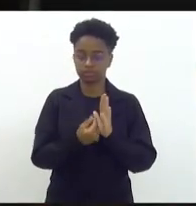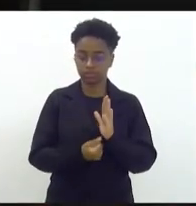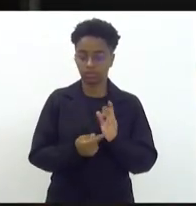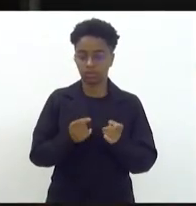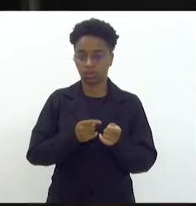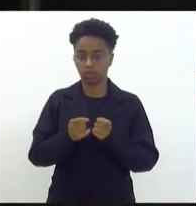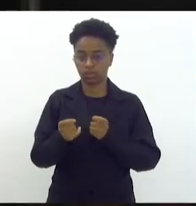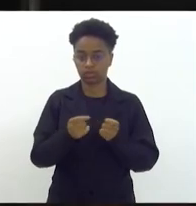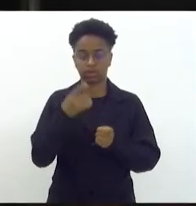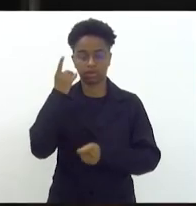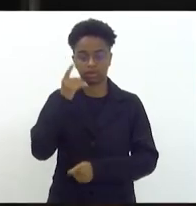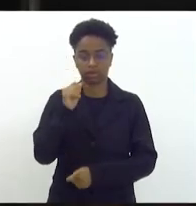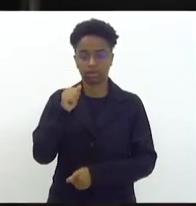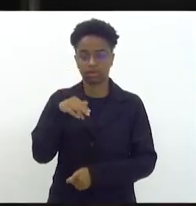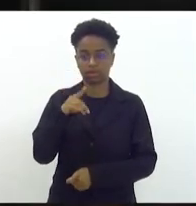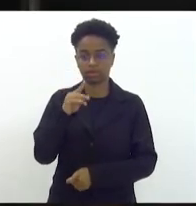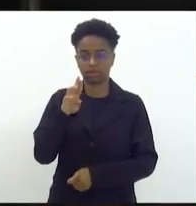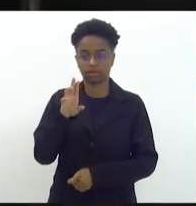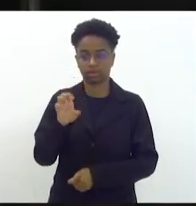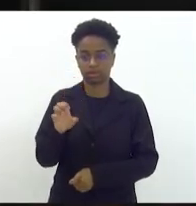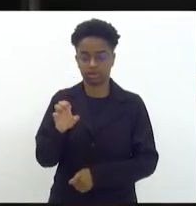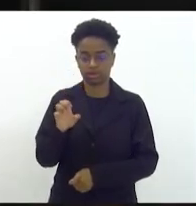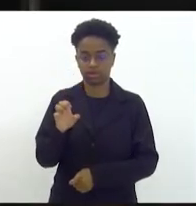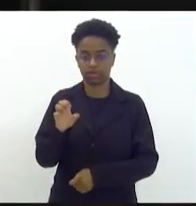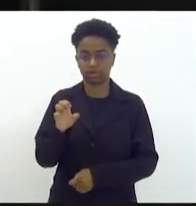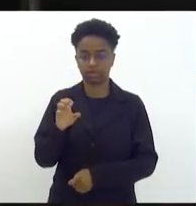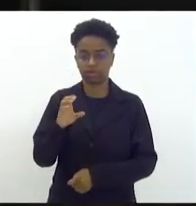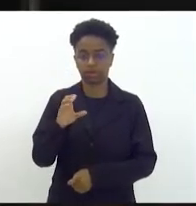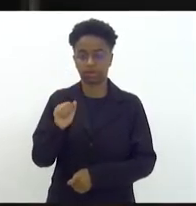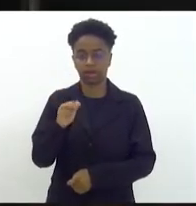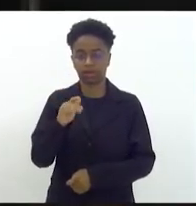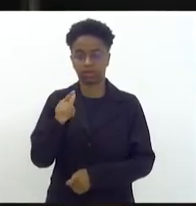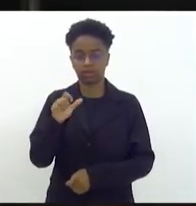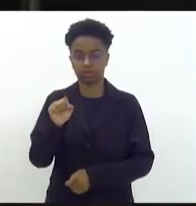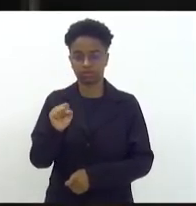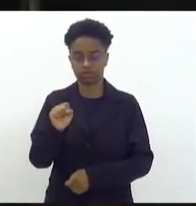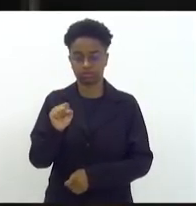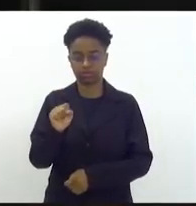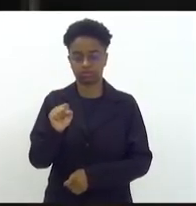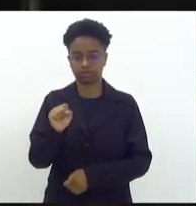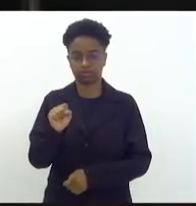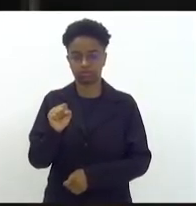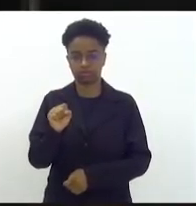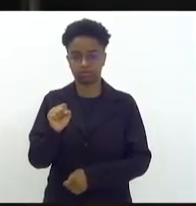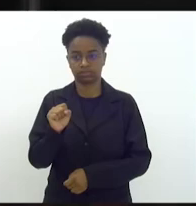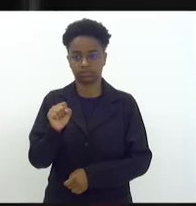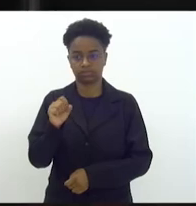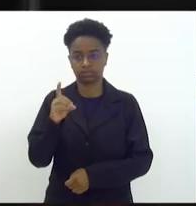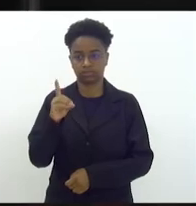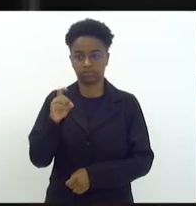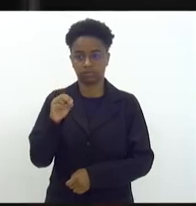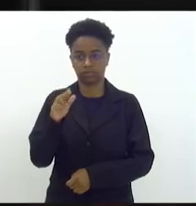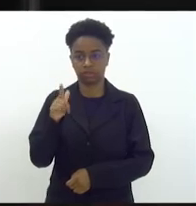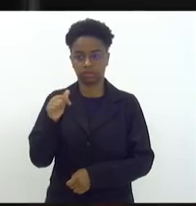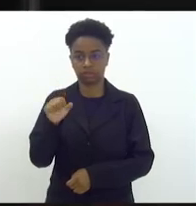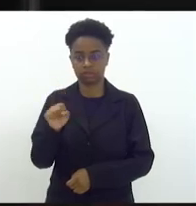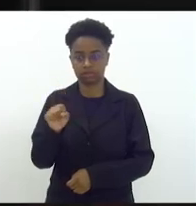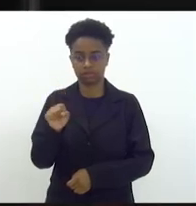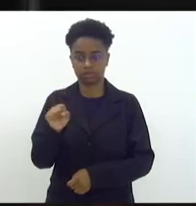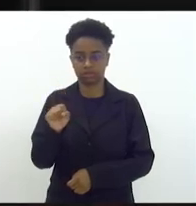controle, deputado André Correia, deputado Carlos Macedo, deputado Douglas Ruas,